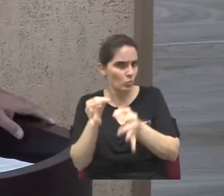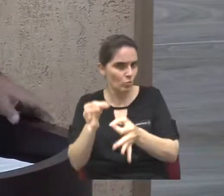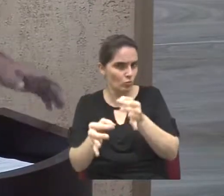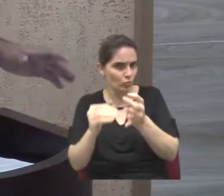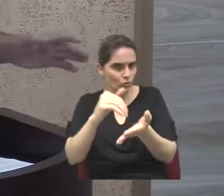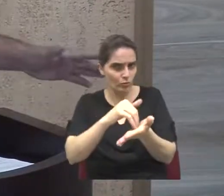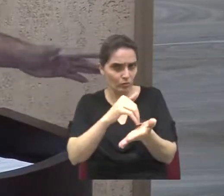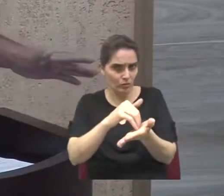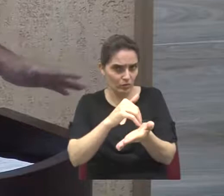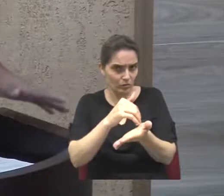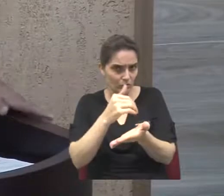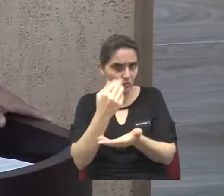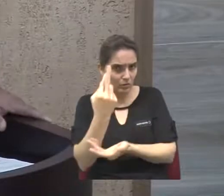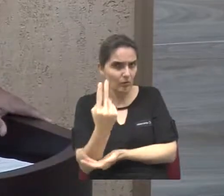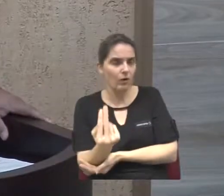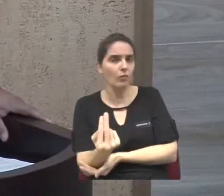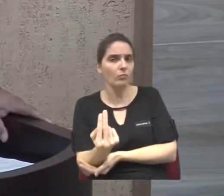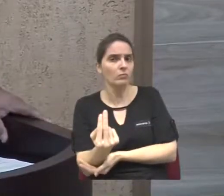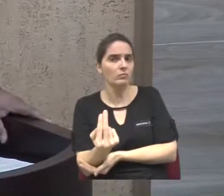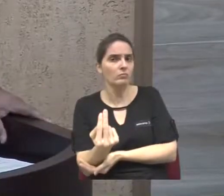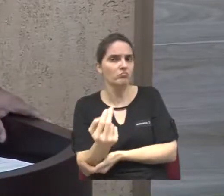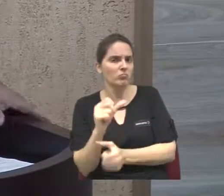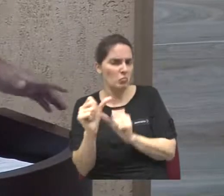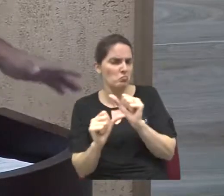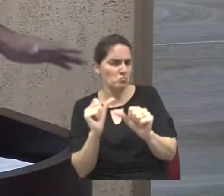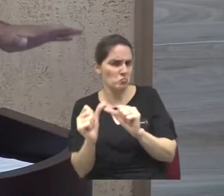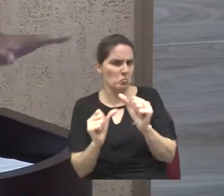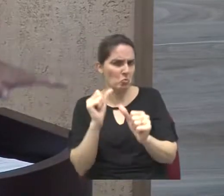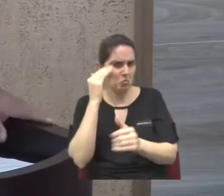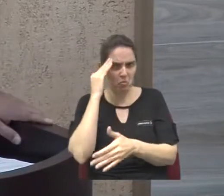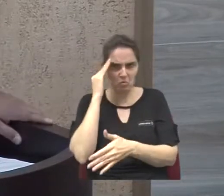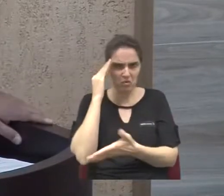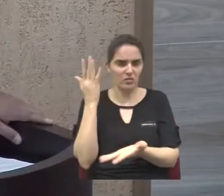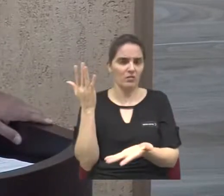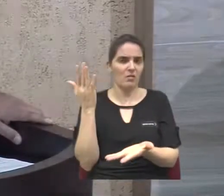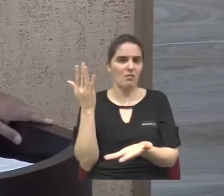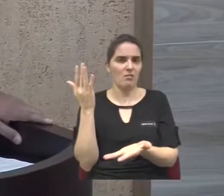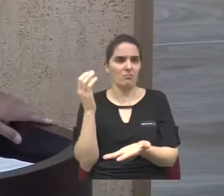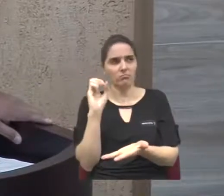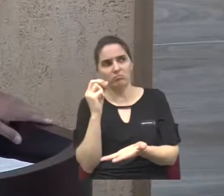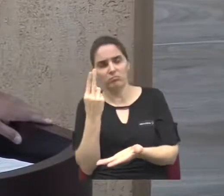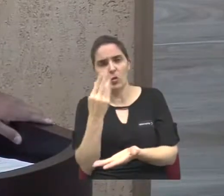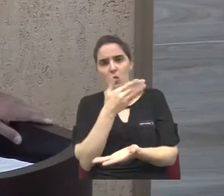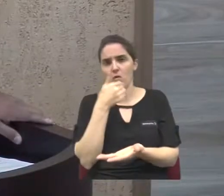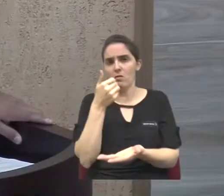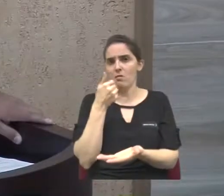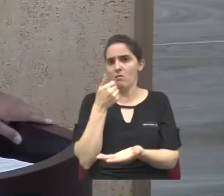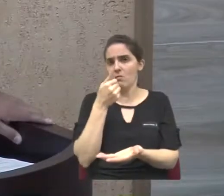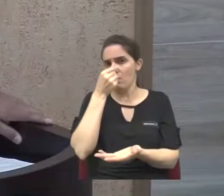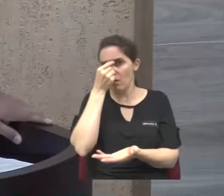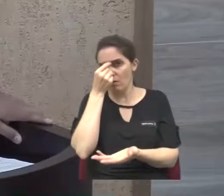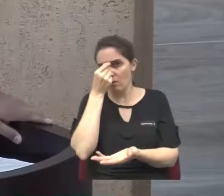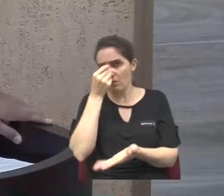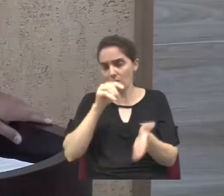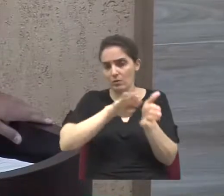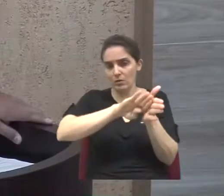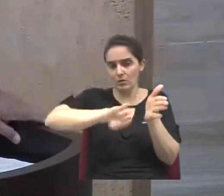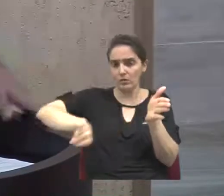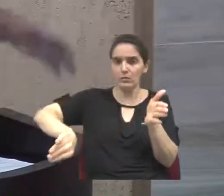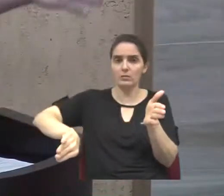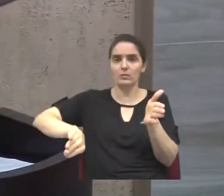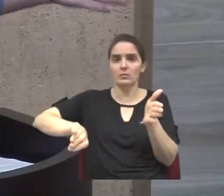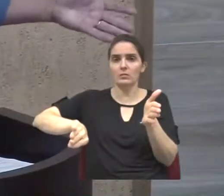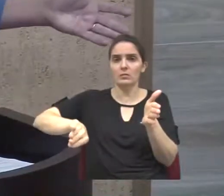o mesmo. Houve uma mudança de entendimento, ou seria melhor o vereador Jorge Freitas retirar a frente